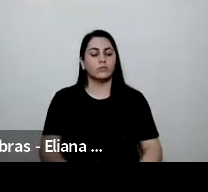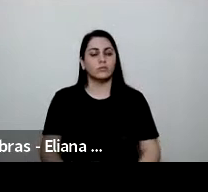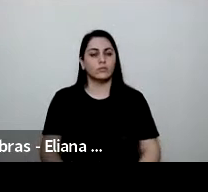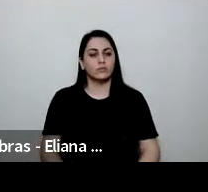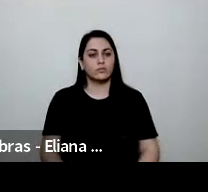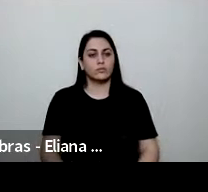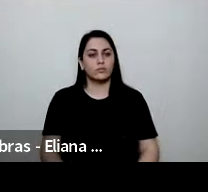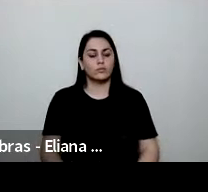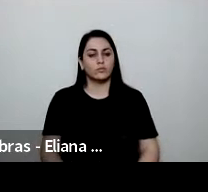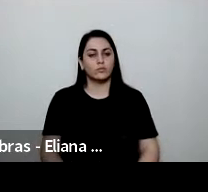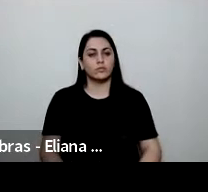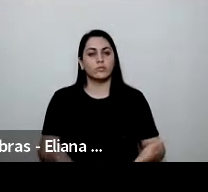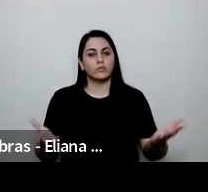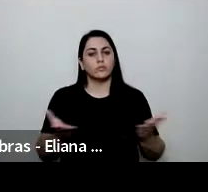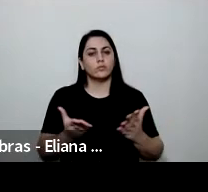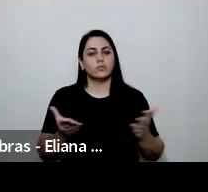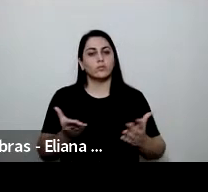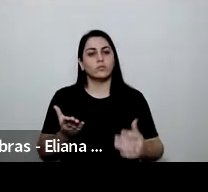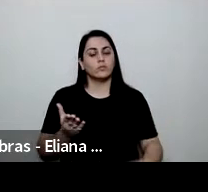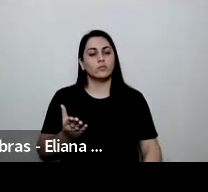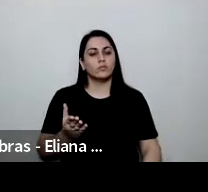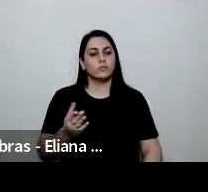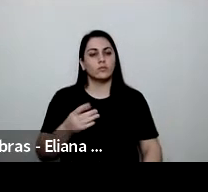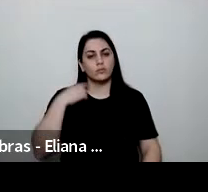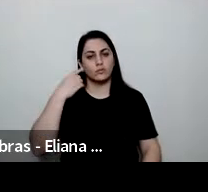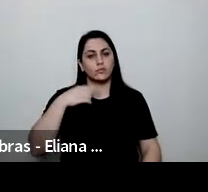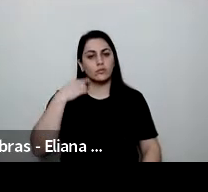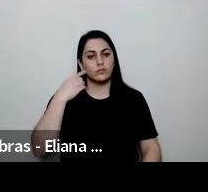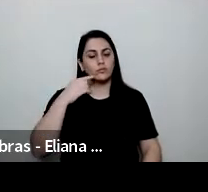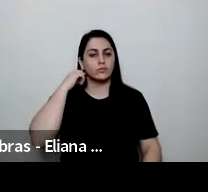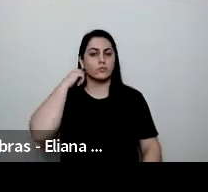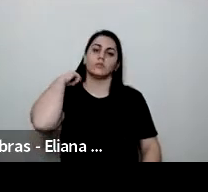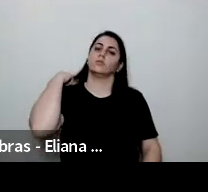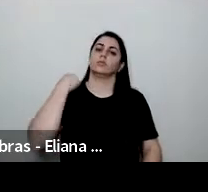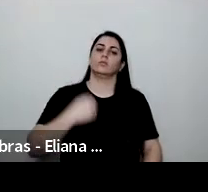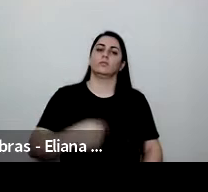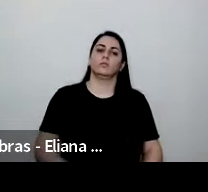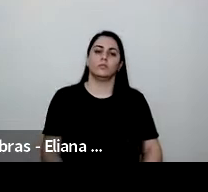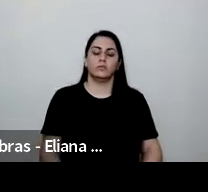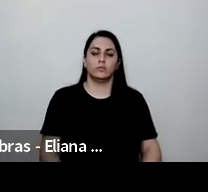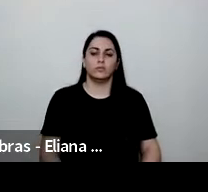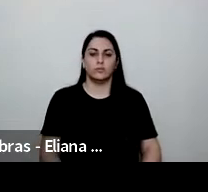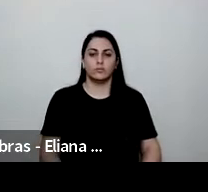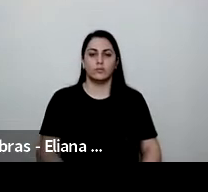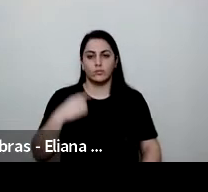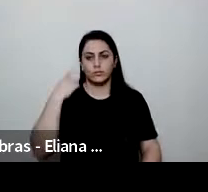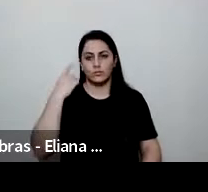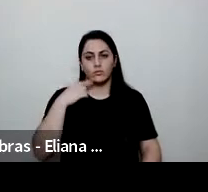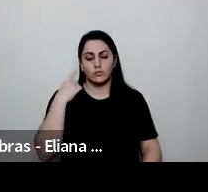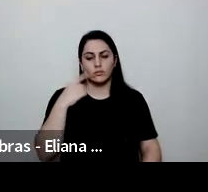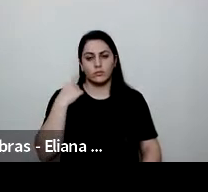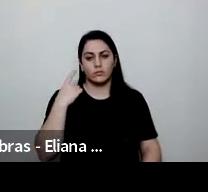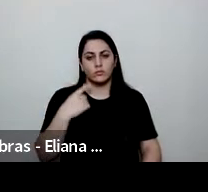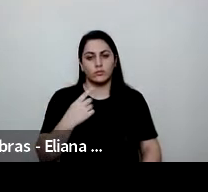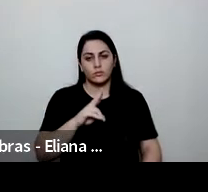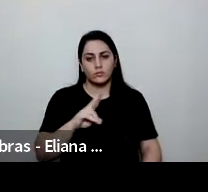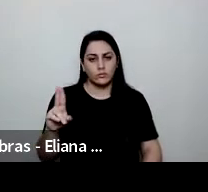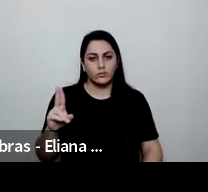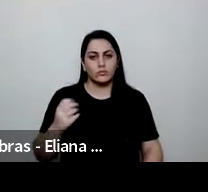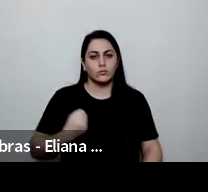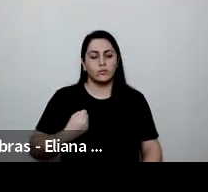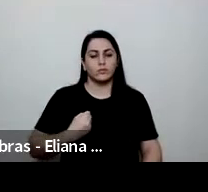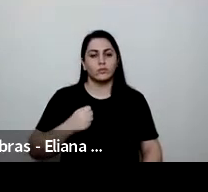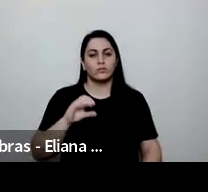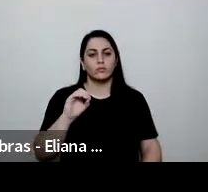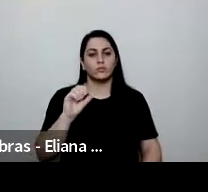e agora da palavra ilustre advogado favor identificar do nome completo o número